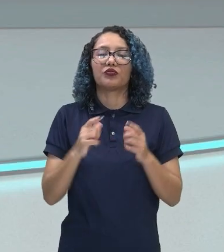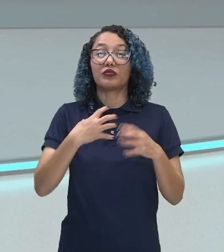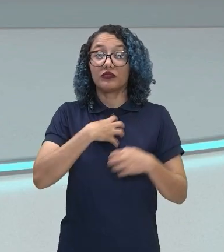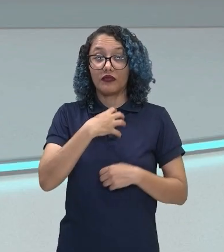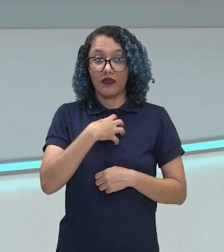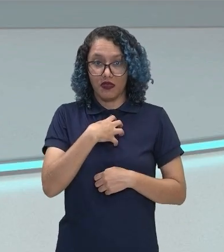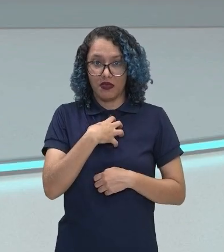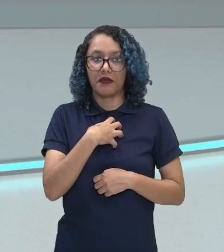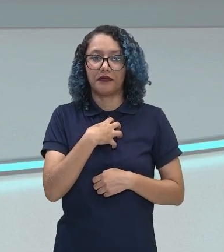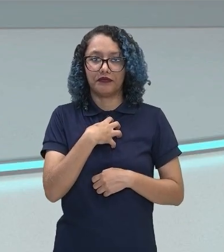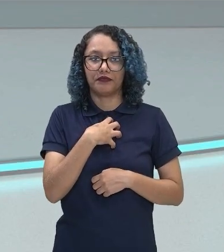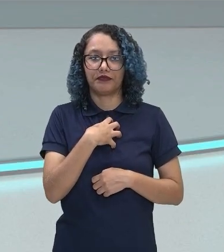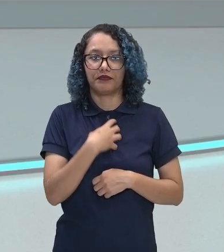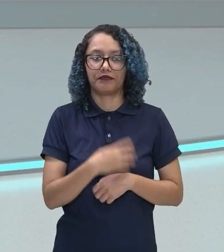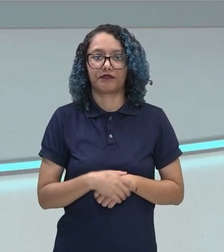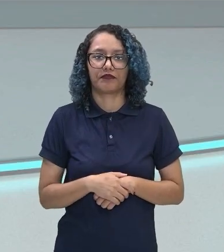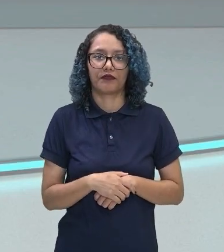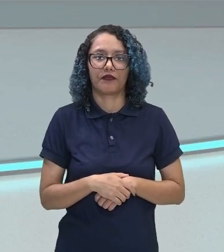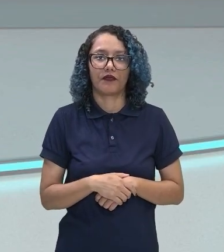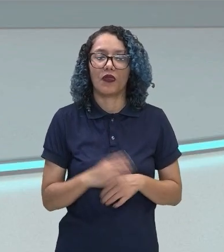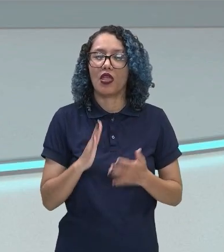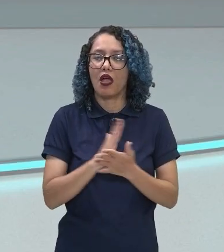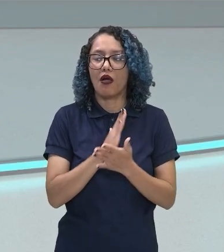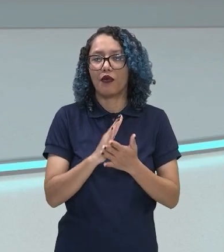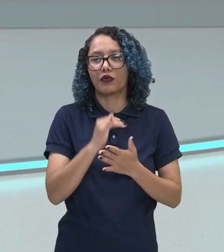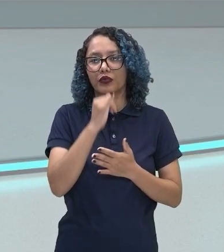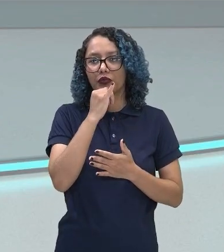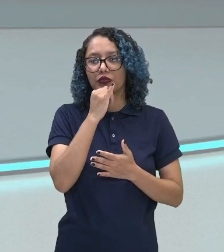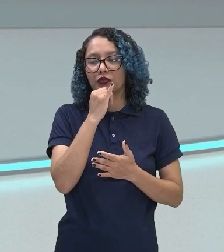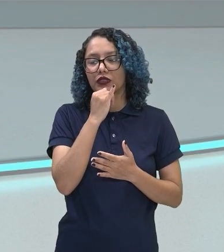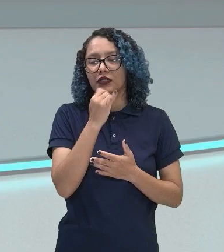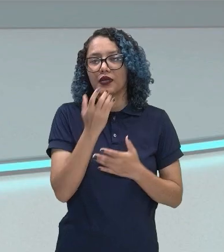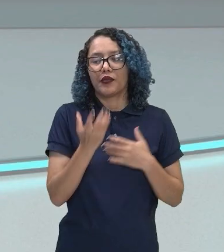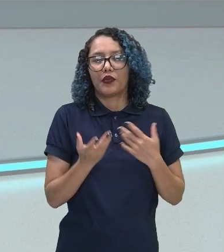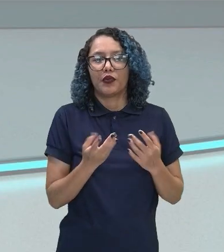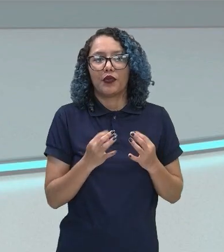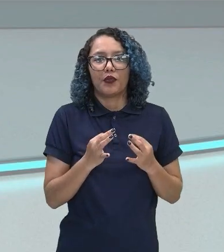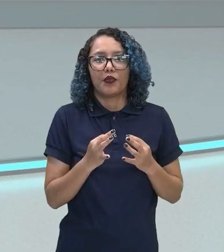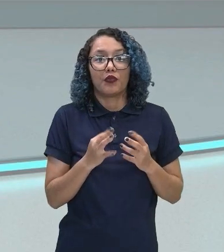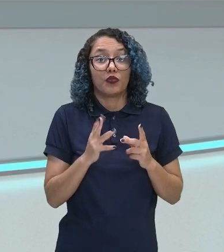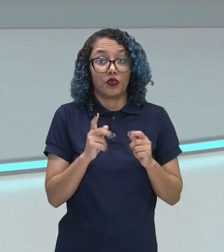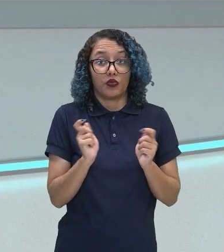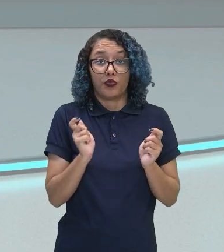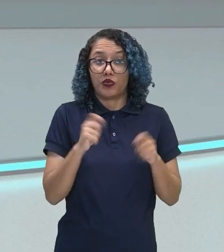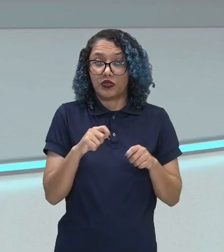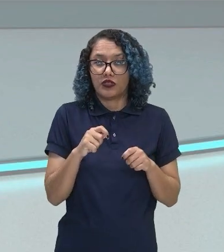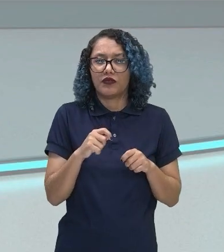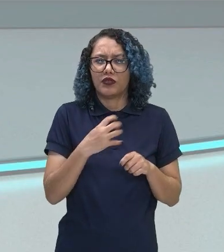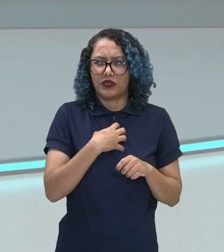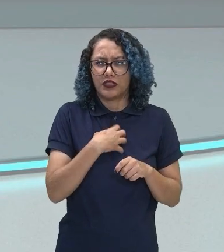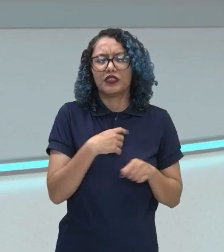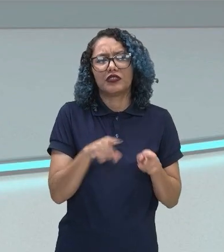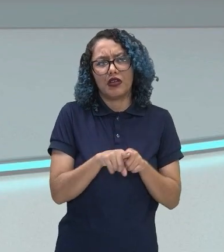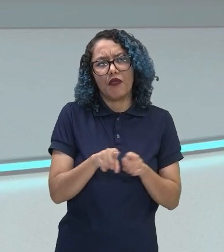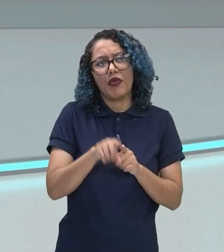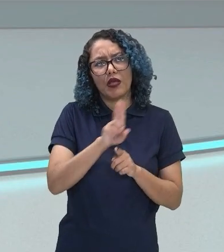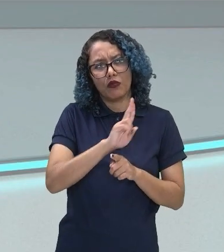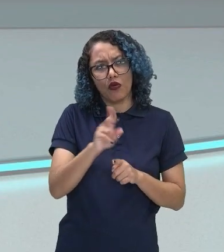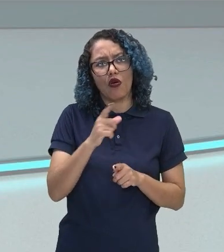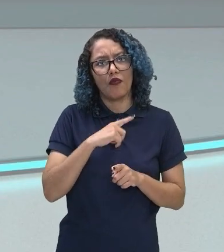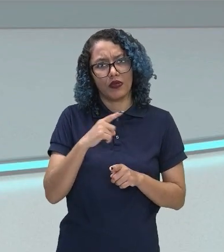só. Alguns tipos de sentimentos, né? Tudo aquilo que a gente sente, ele tem um nome, logo ele é um